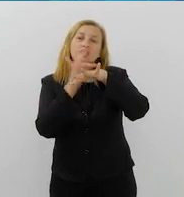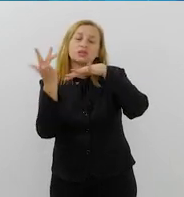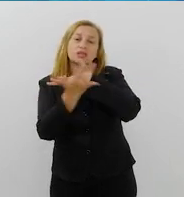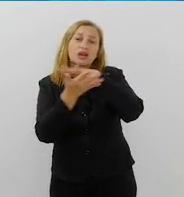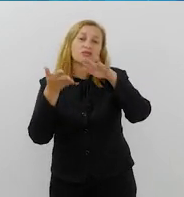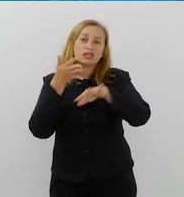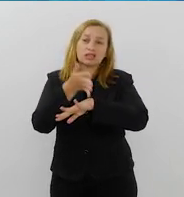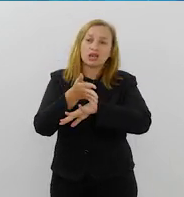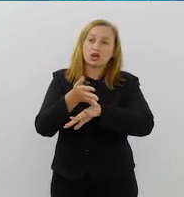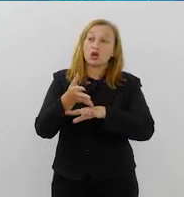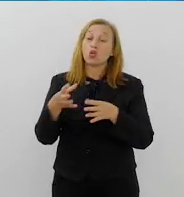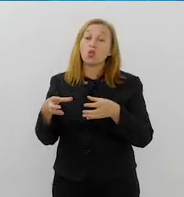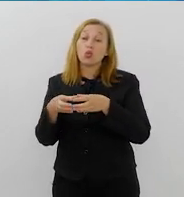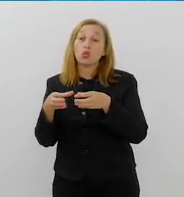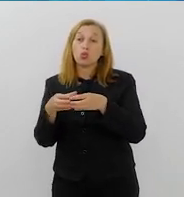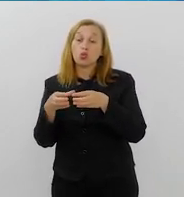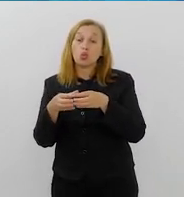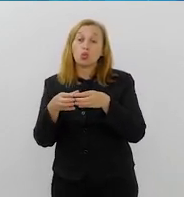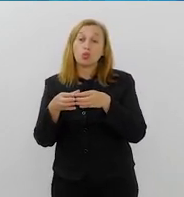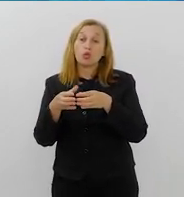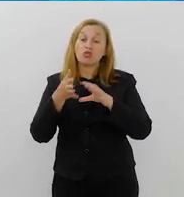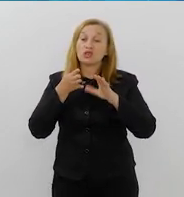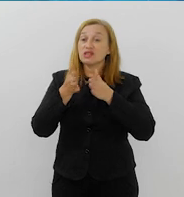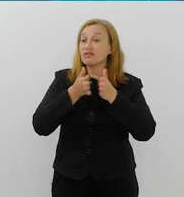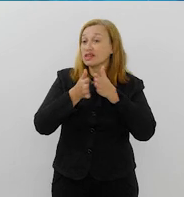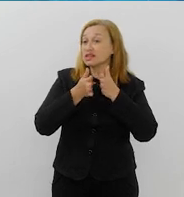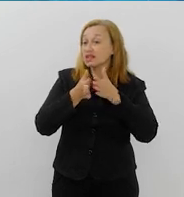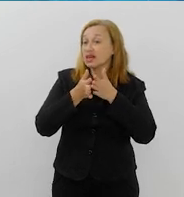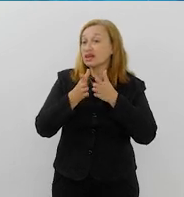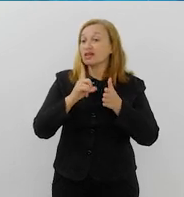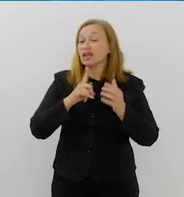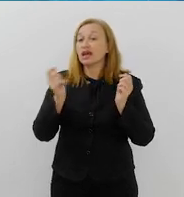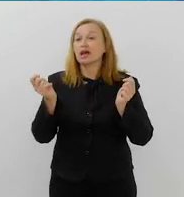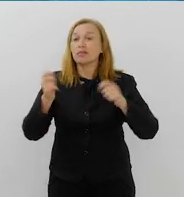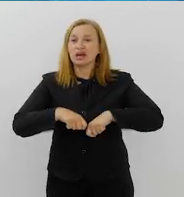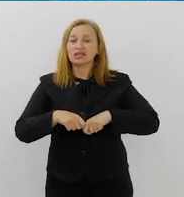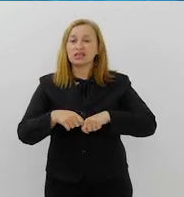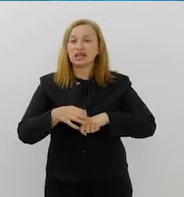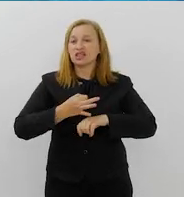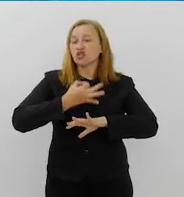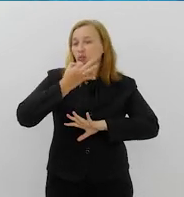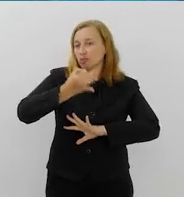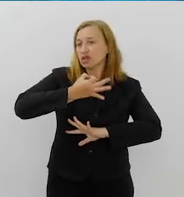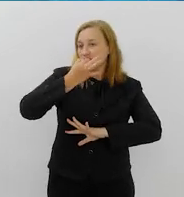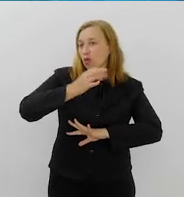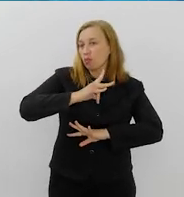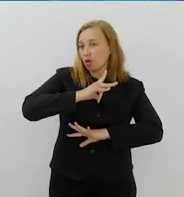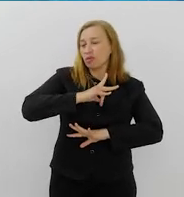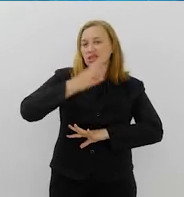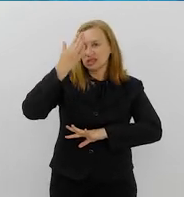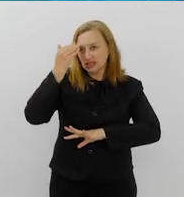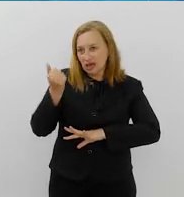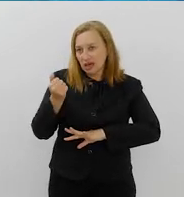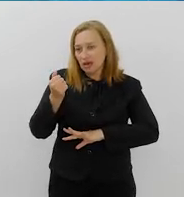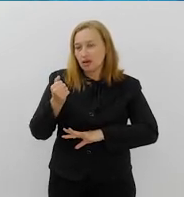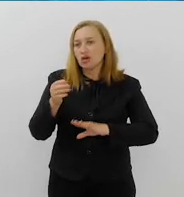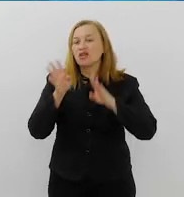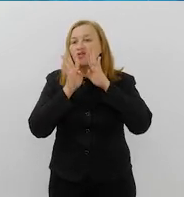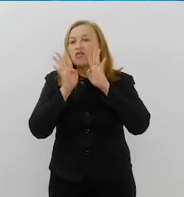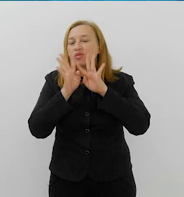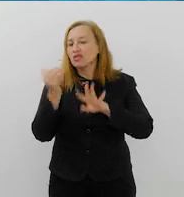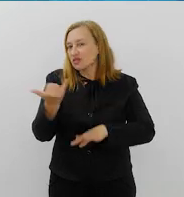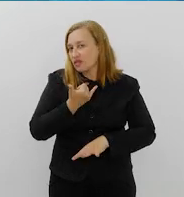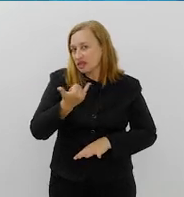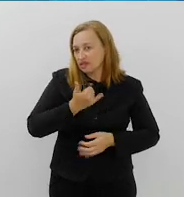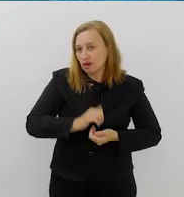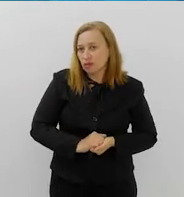a rede que você vai entrar, selecione o grupo que você vai entrar, né? Tenha uma capacidade crítica de saber o que é uma